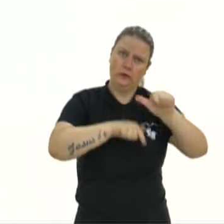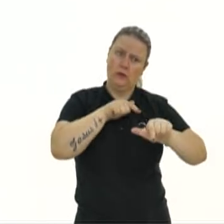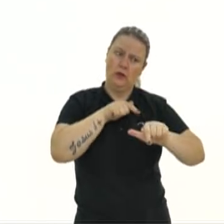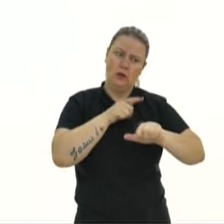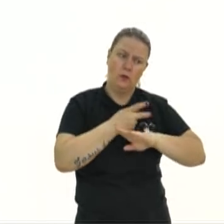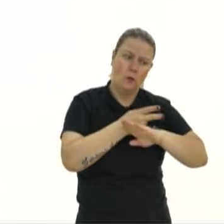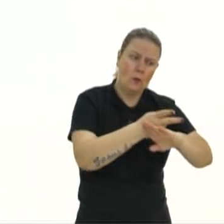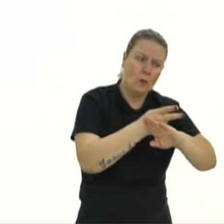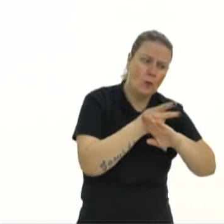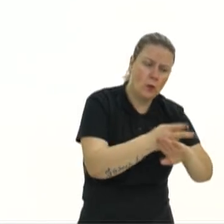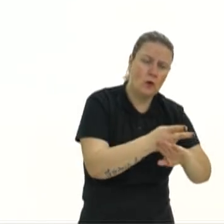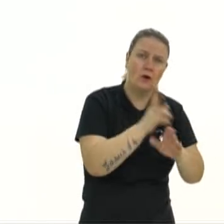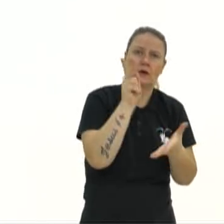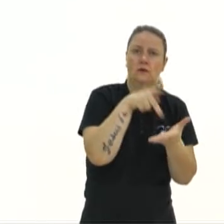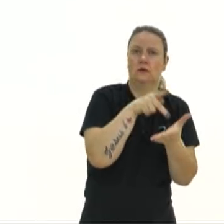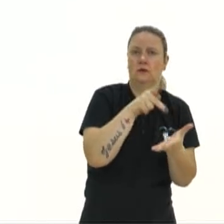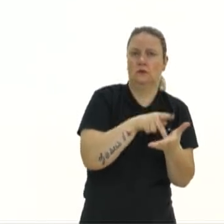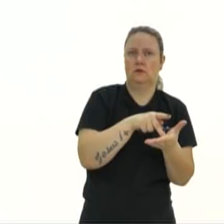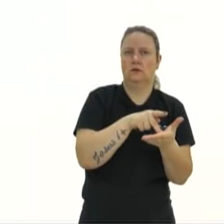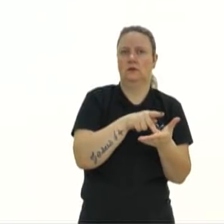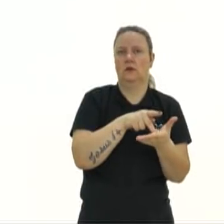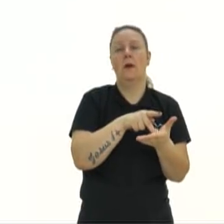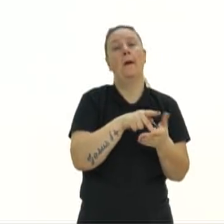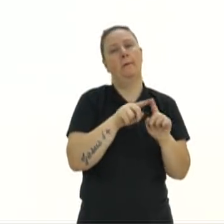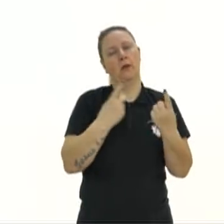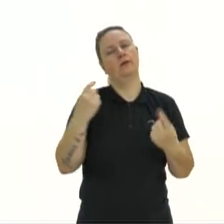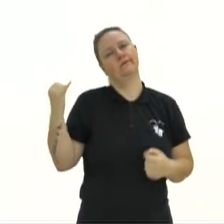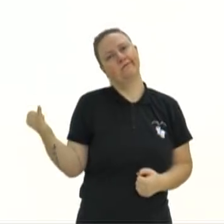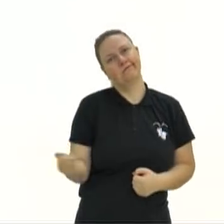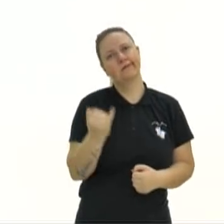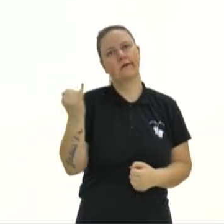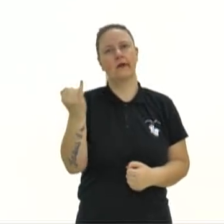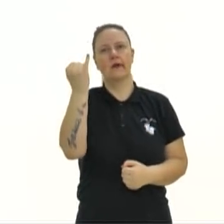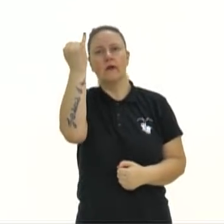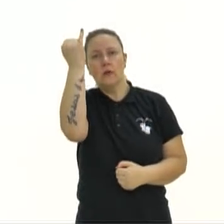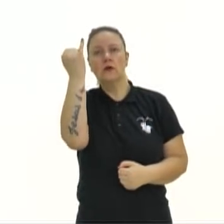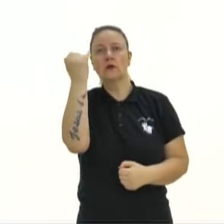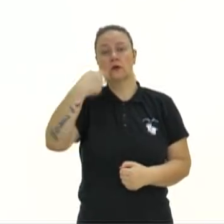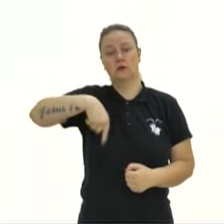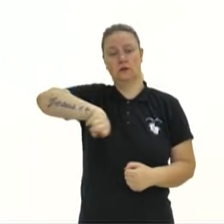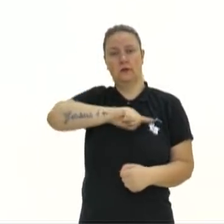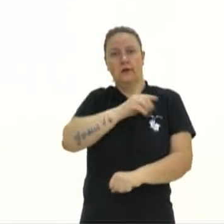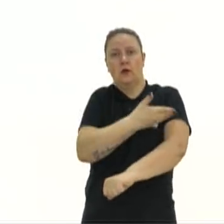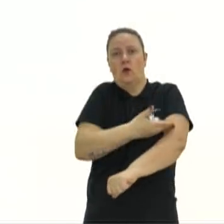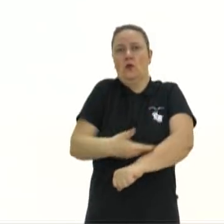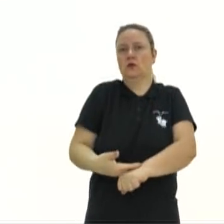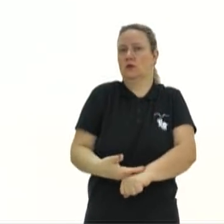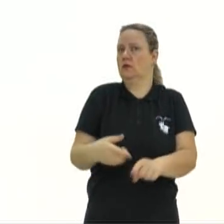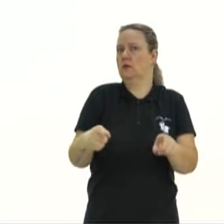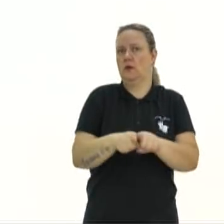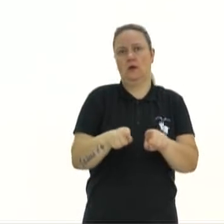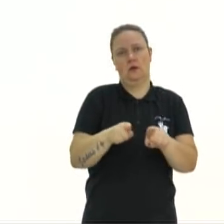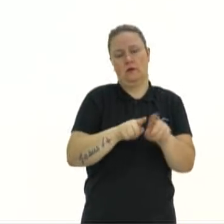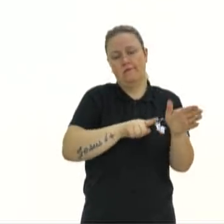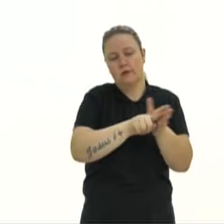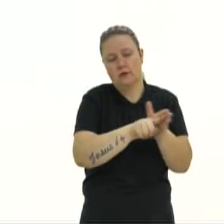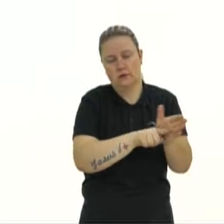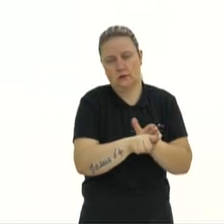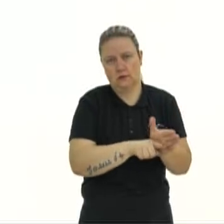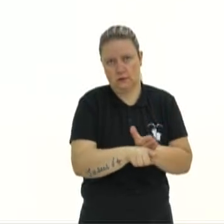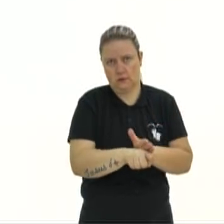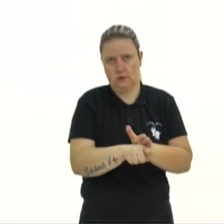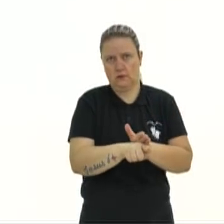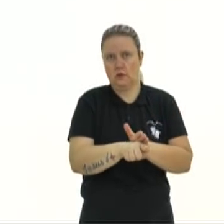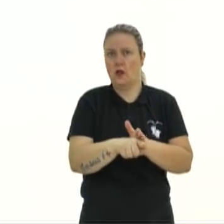fazer isso e incorporar algum desses passos a seu dia a dia e ao consumo de notícias.